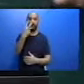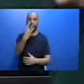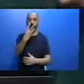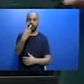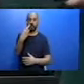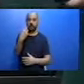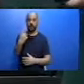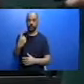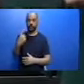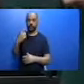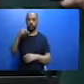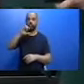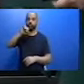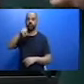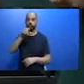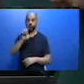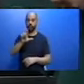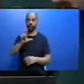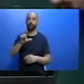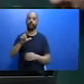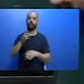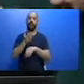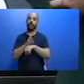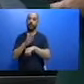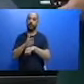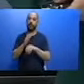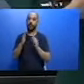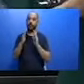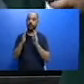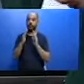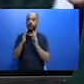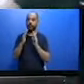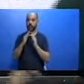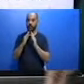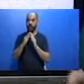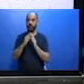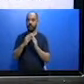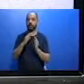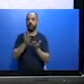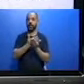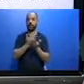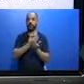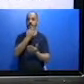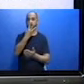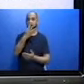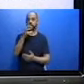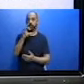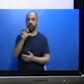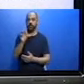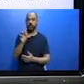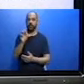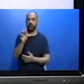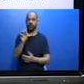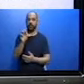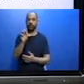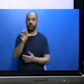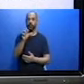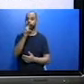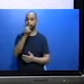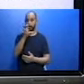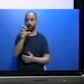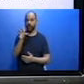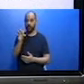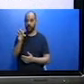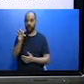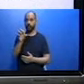e 2 das páginas 59 e 60 a as dúvidas correção das atividades da tarefa vocês vão